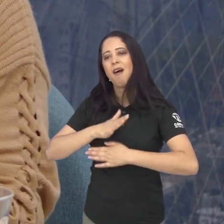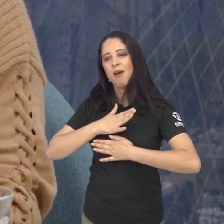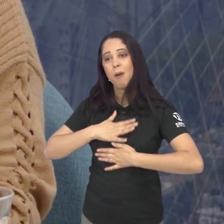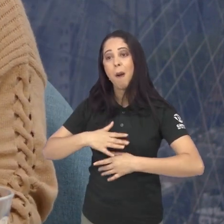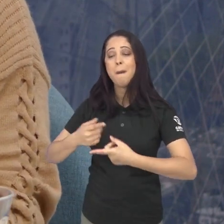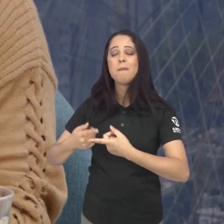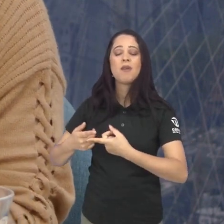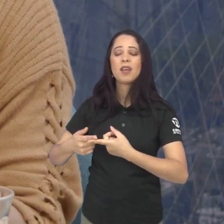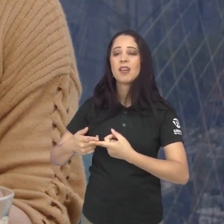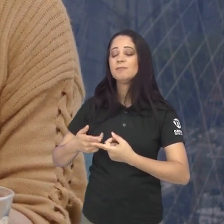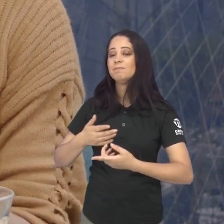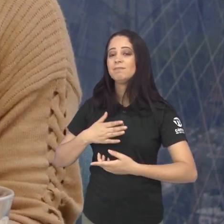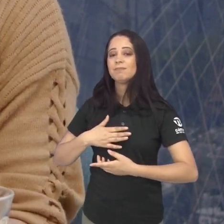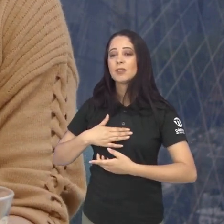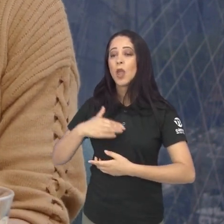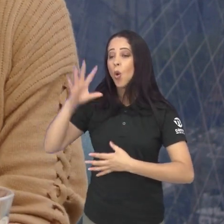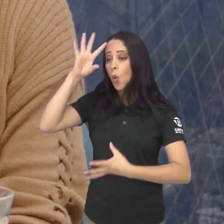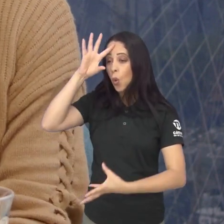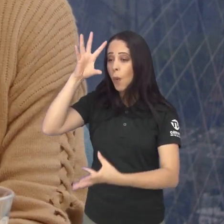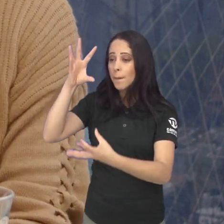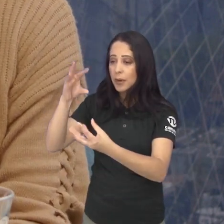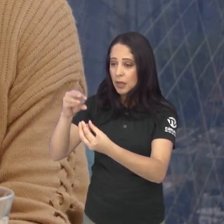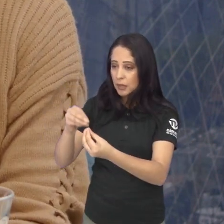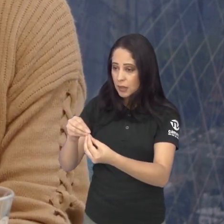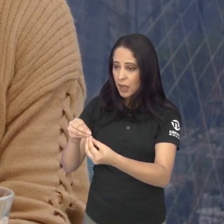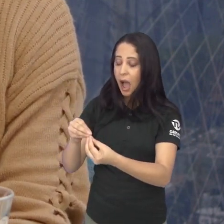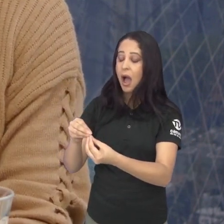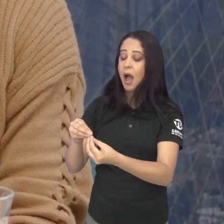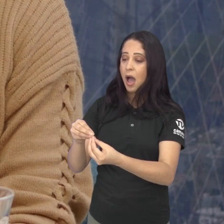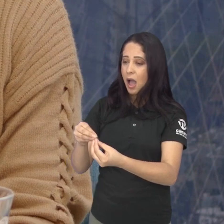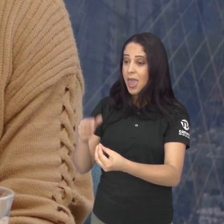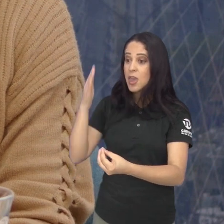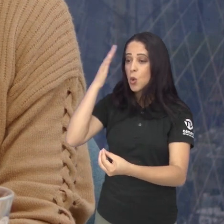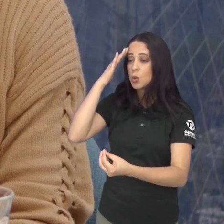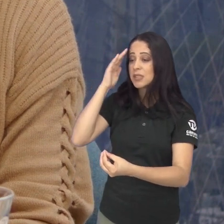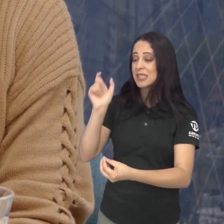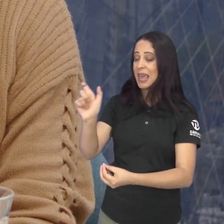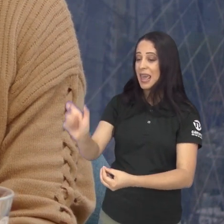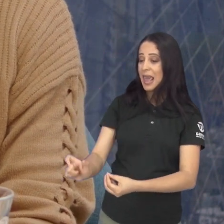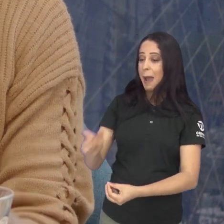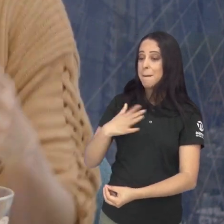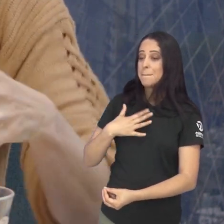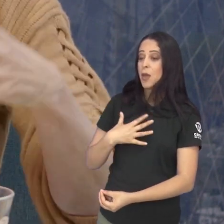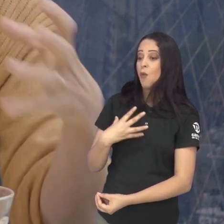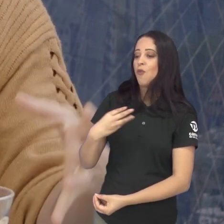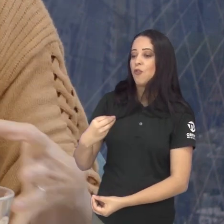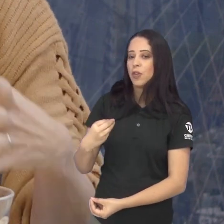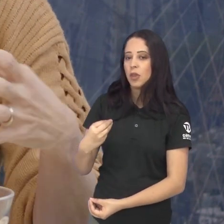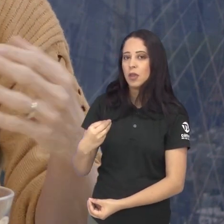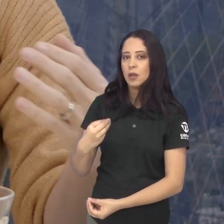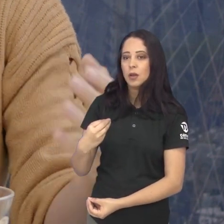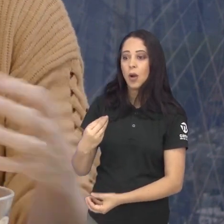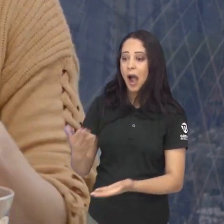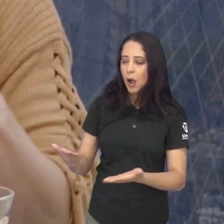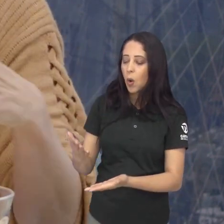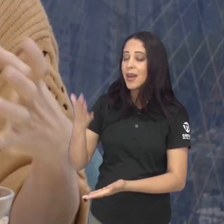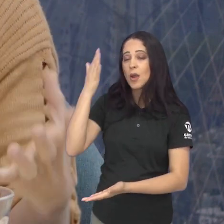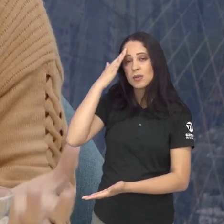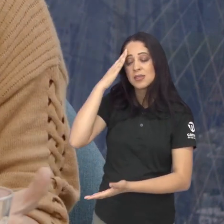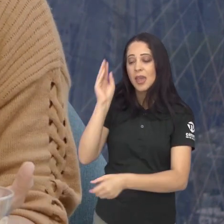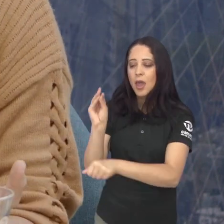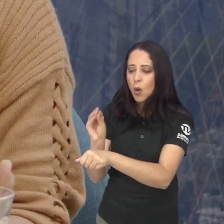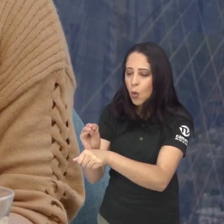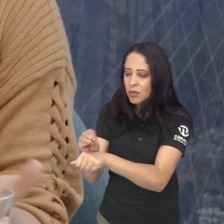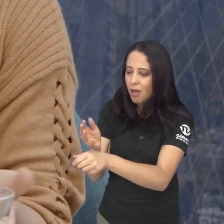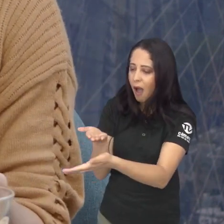você consegue entender o que está acontecendo com o seu filho e talvez manejar, saber como responder